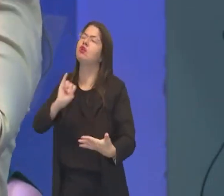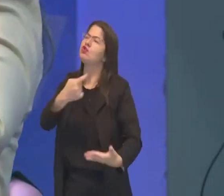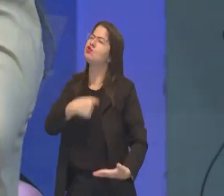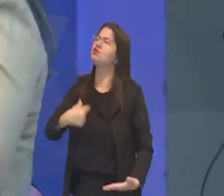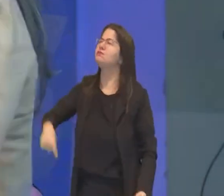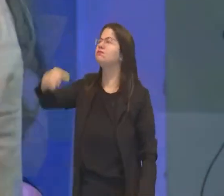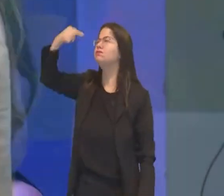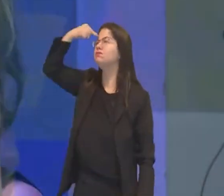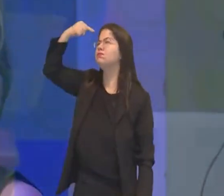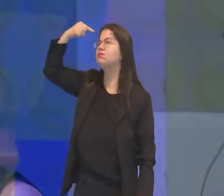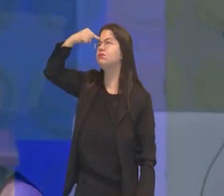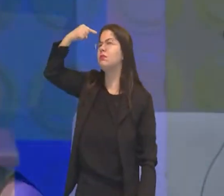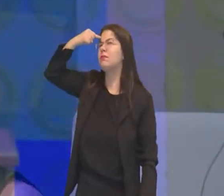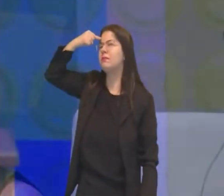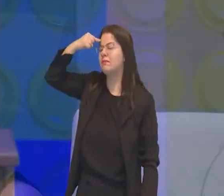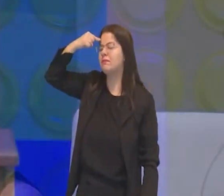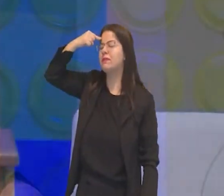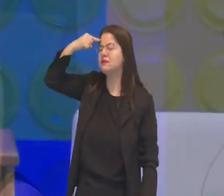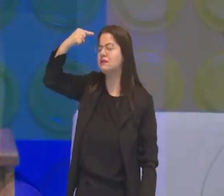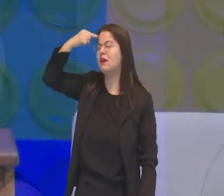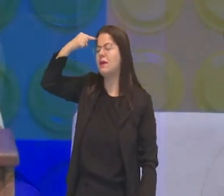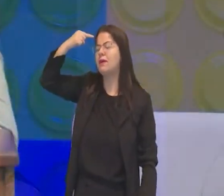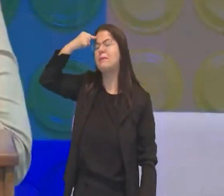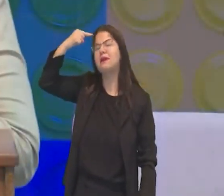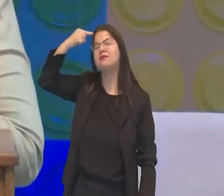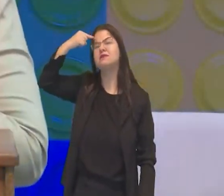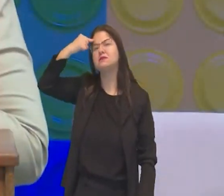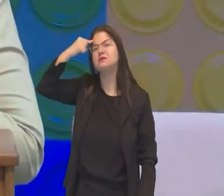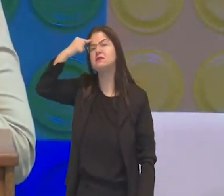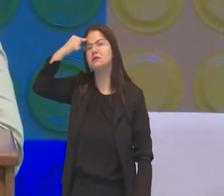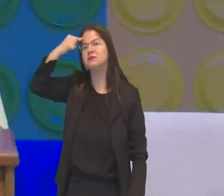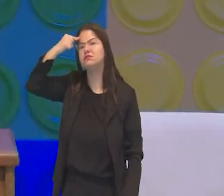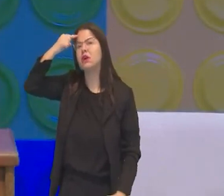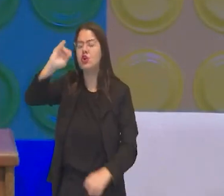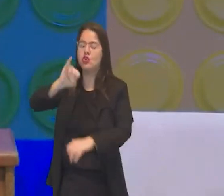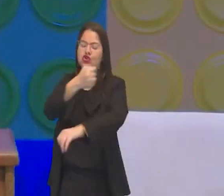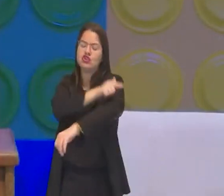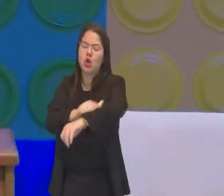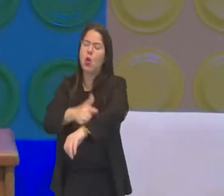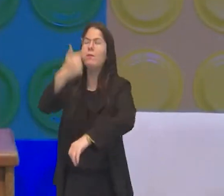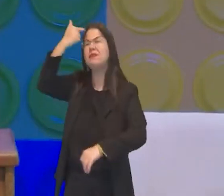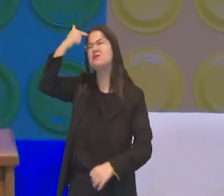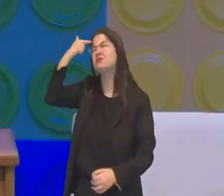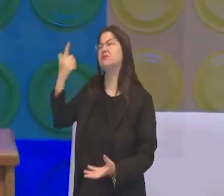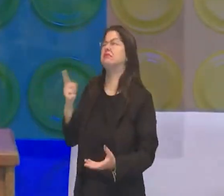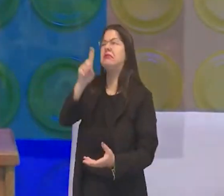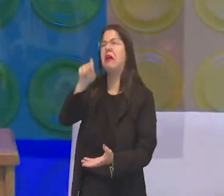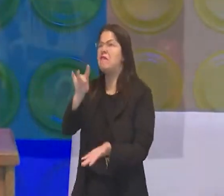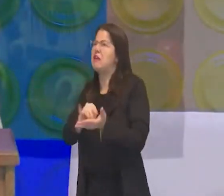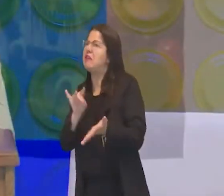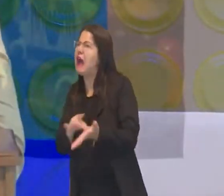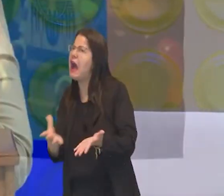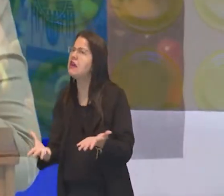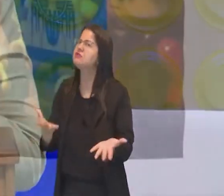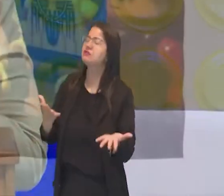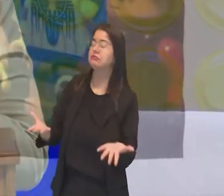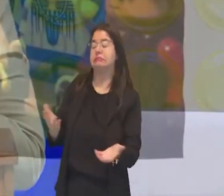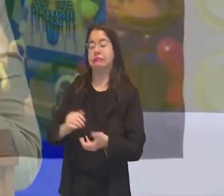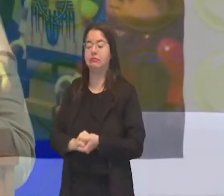Jacó começou a pensar naquilo que seu filho havia dito. E